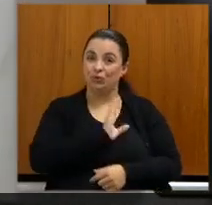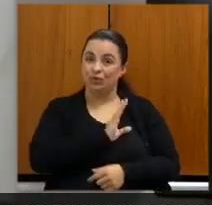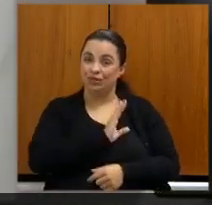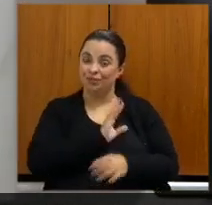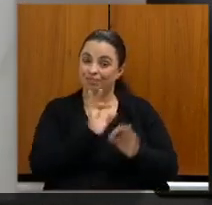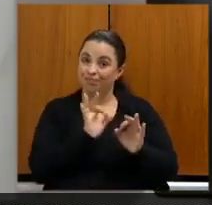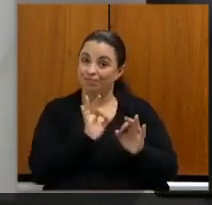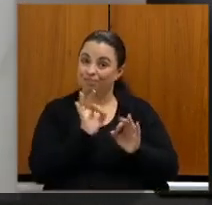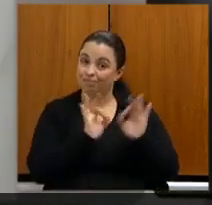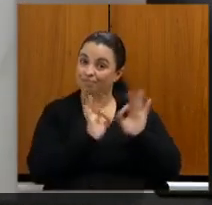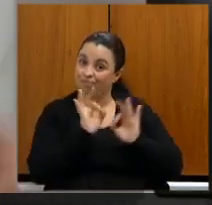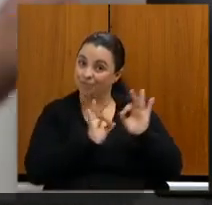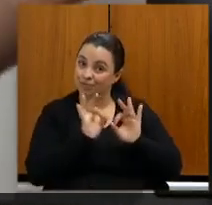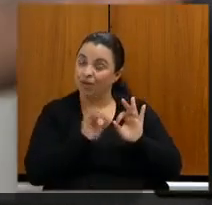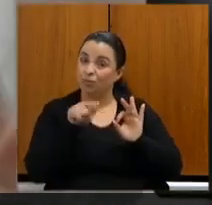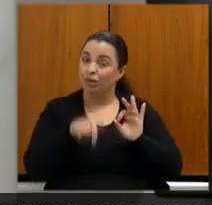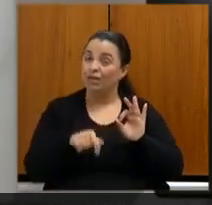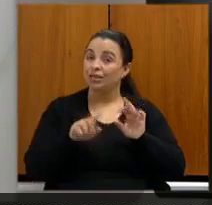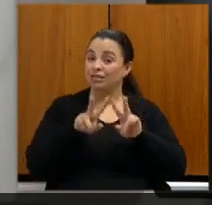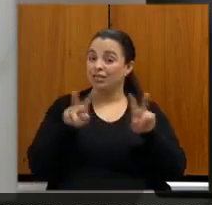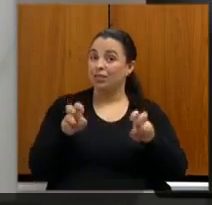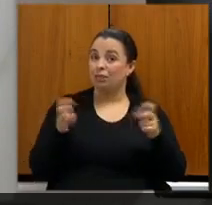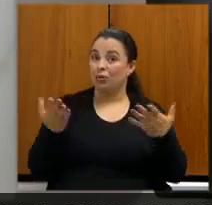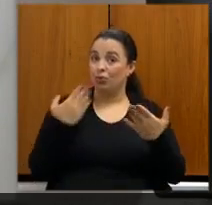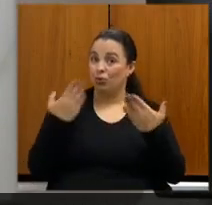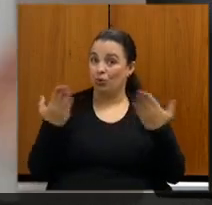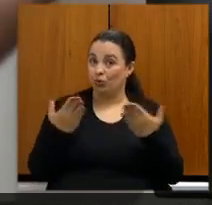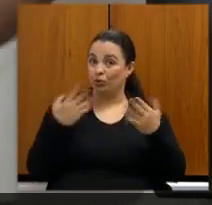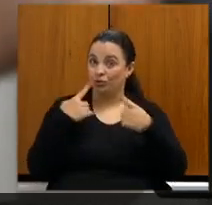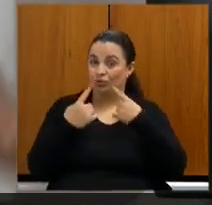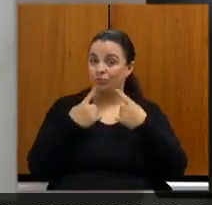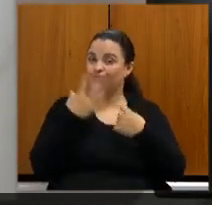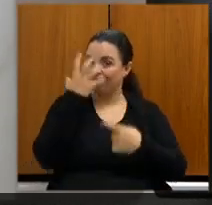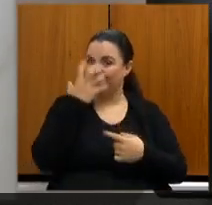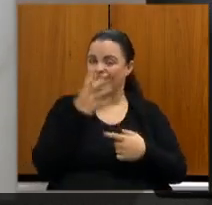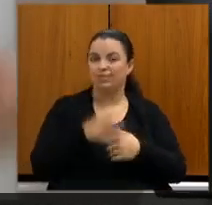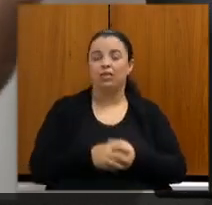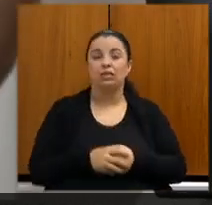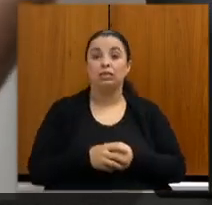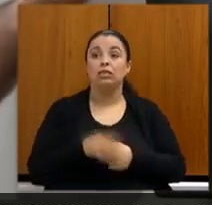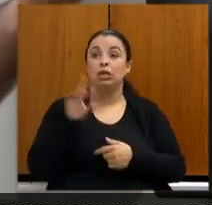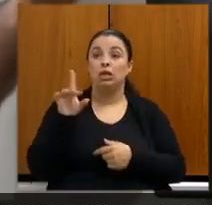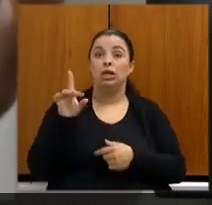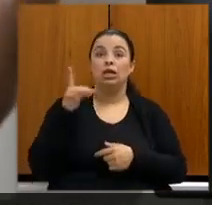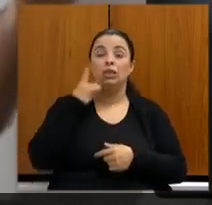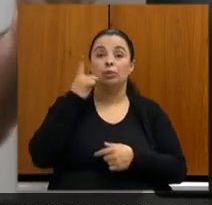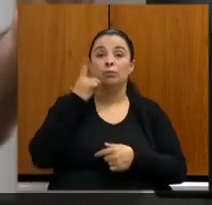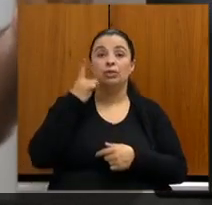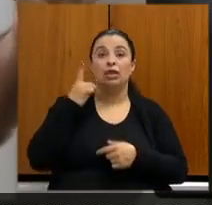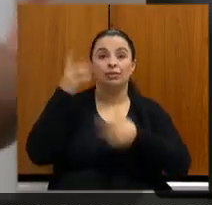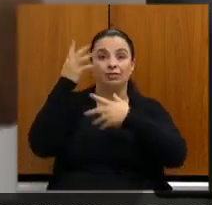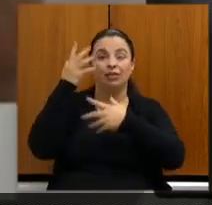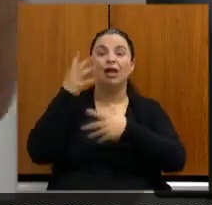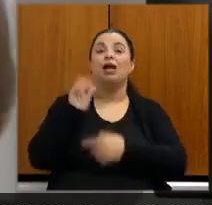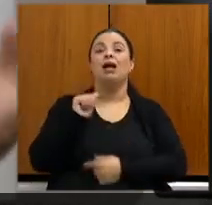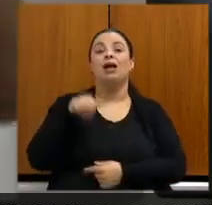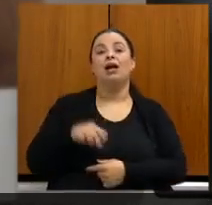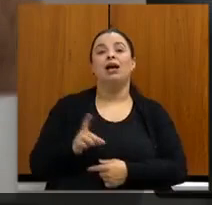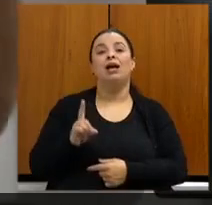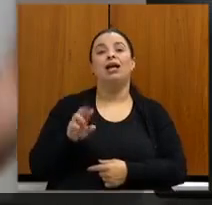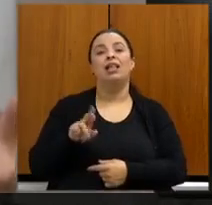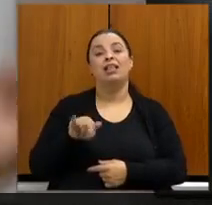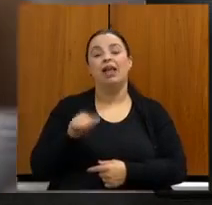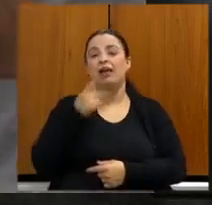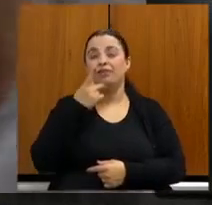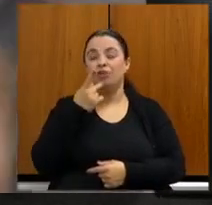porque esse assunto é muito sério então Para Ser Fiel um pouco que o deputado Andreia falou objetivo dessa audiência aqui só para